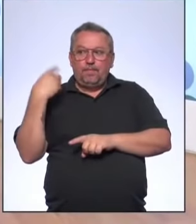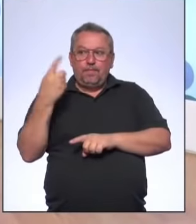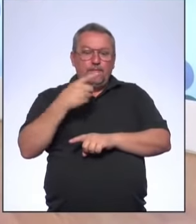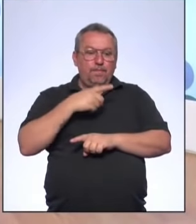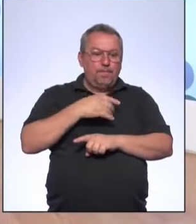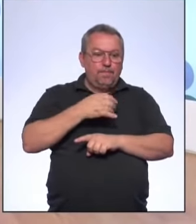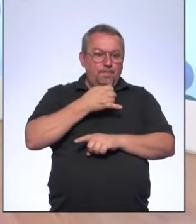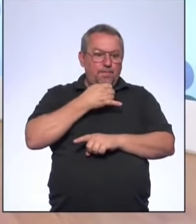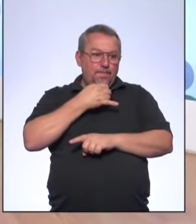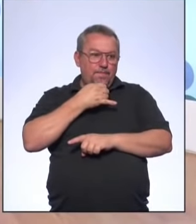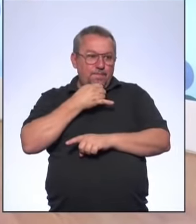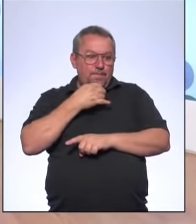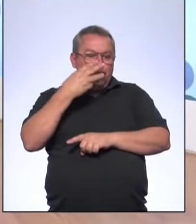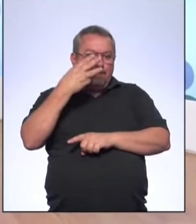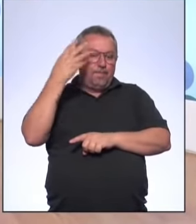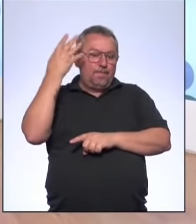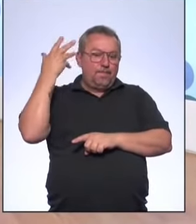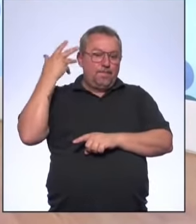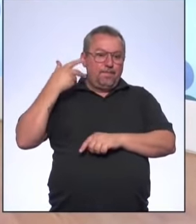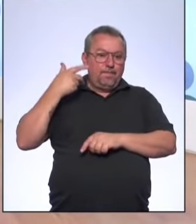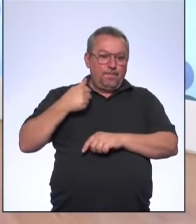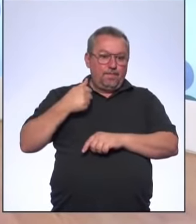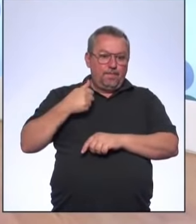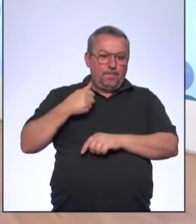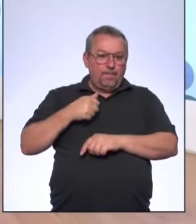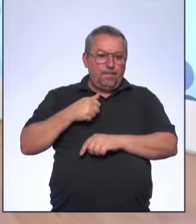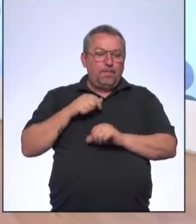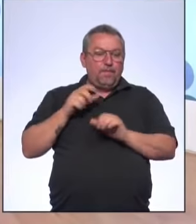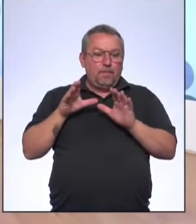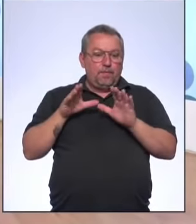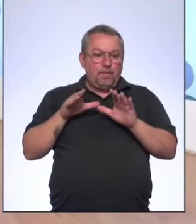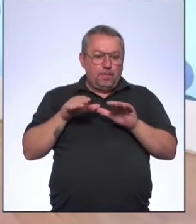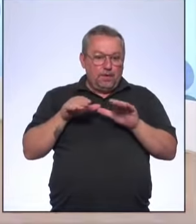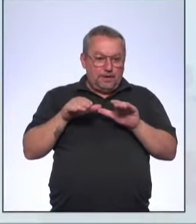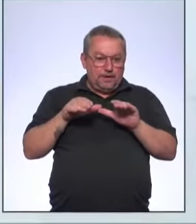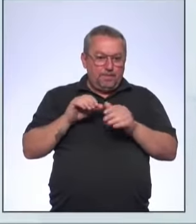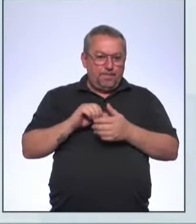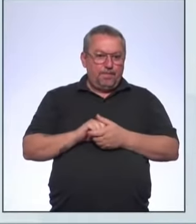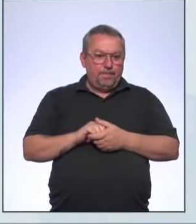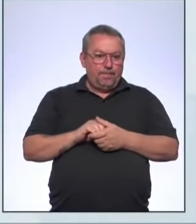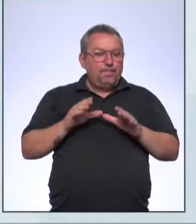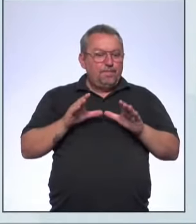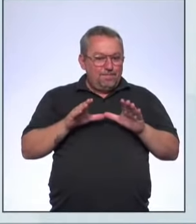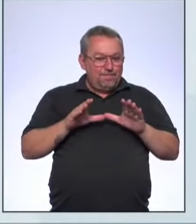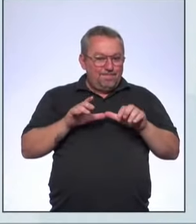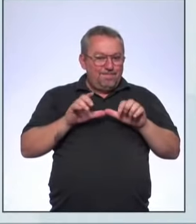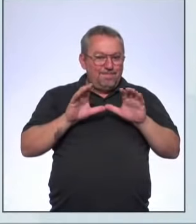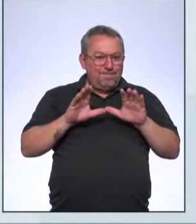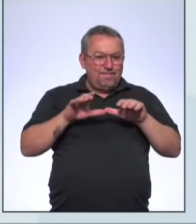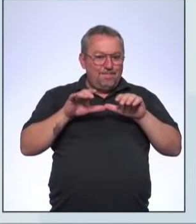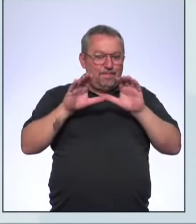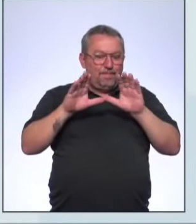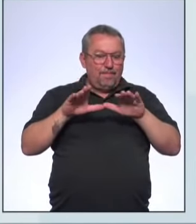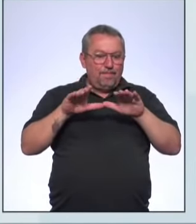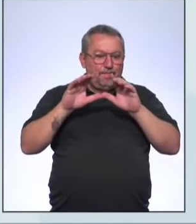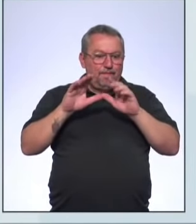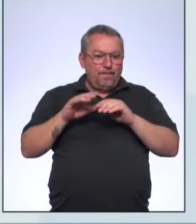exemplos de três animais né são o butterfly e a borboleta